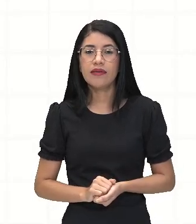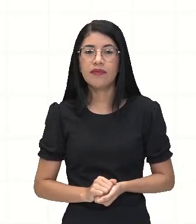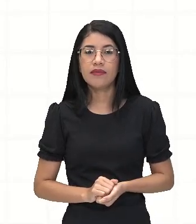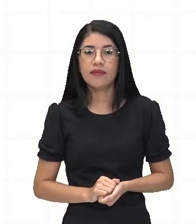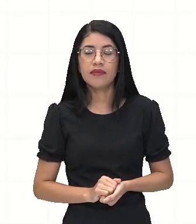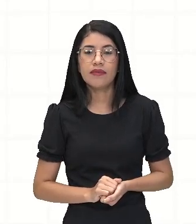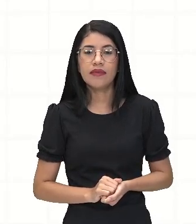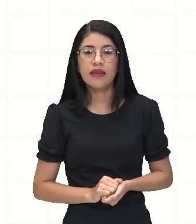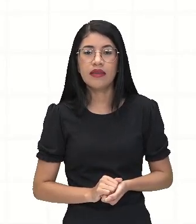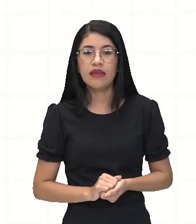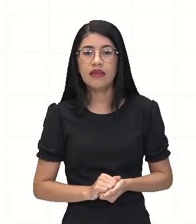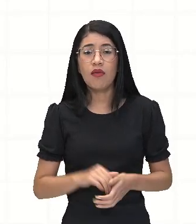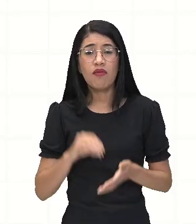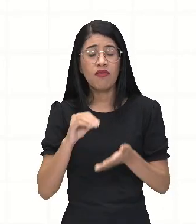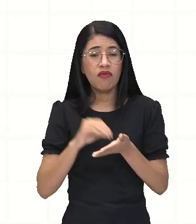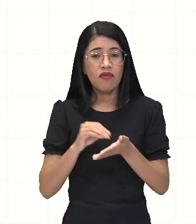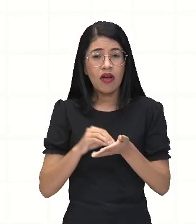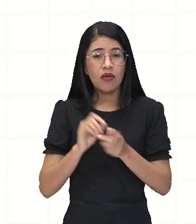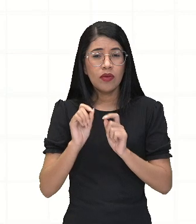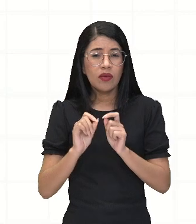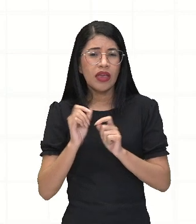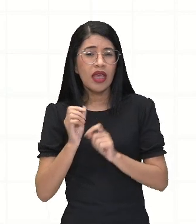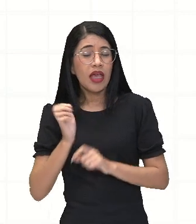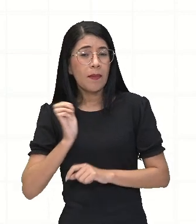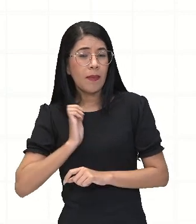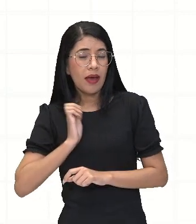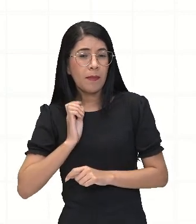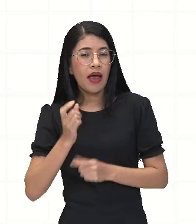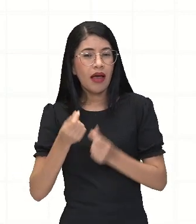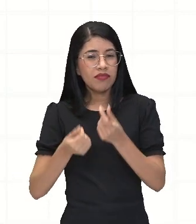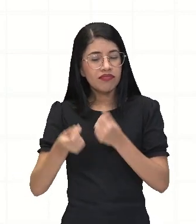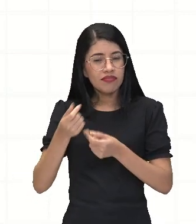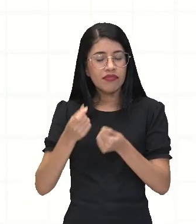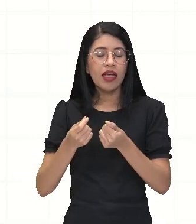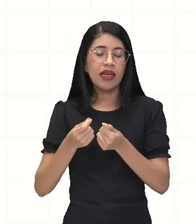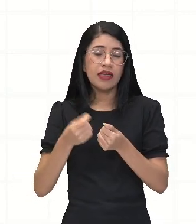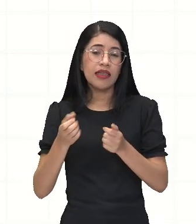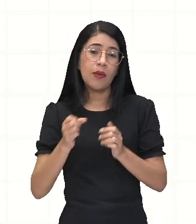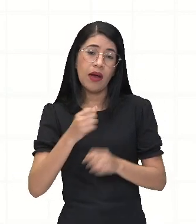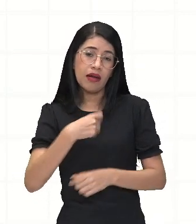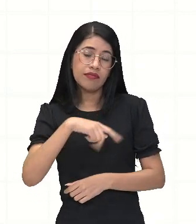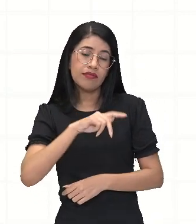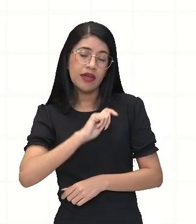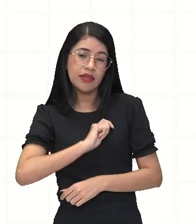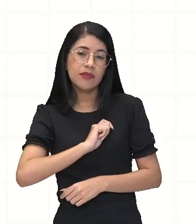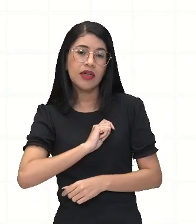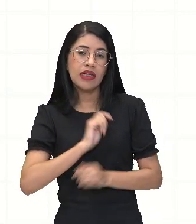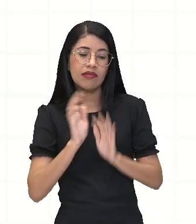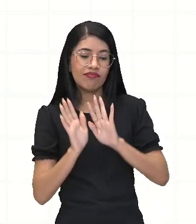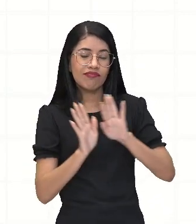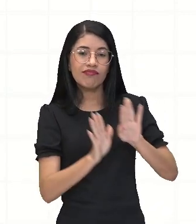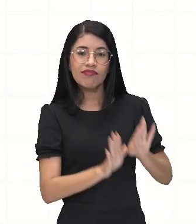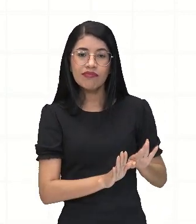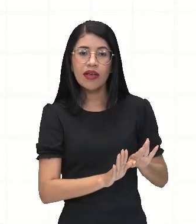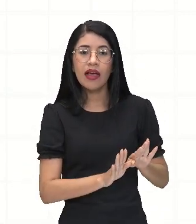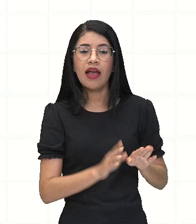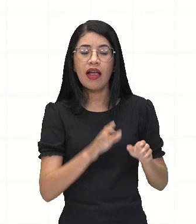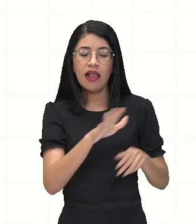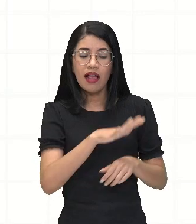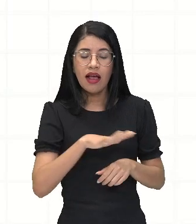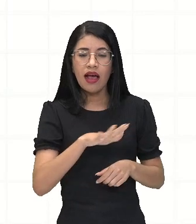Devido à falta de fontes de riqueza imediata, a Espanha vai deixar essa região de lado. Por que essa